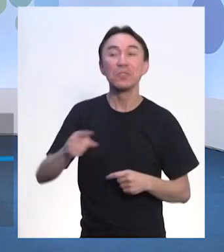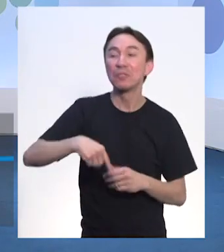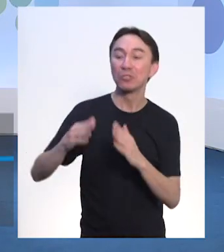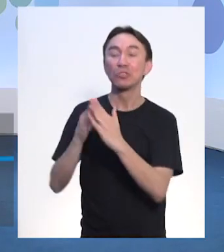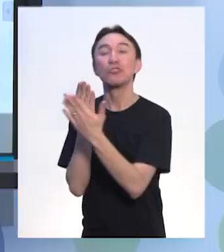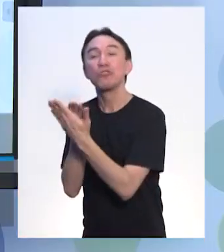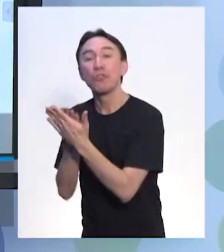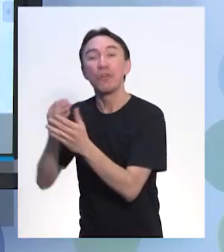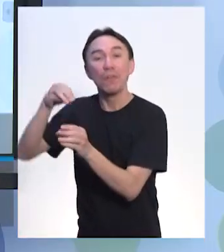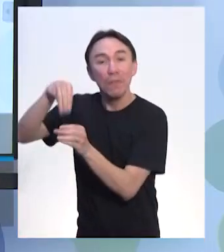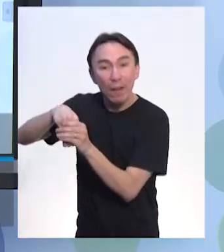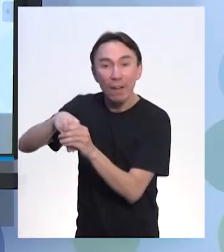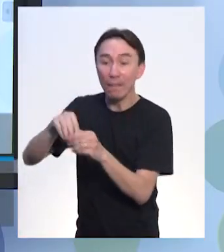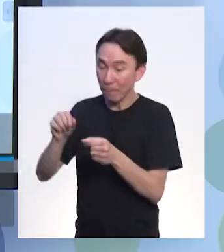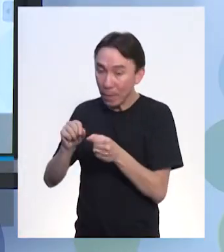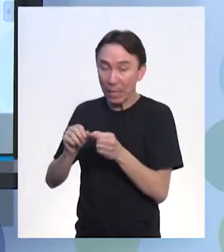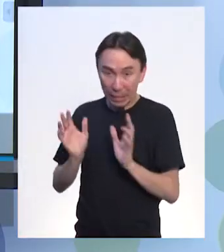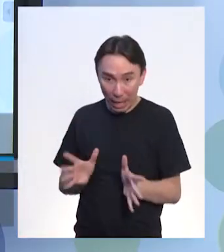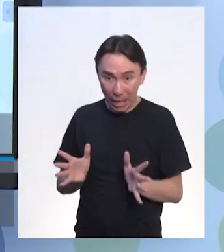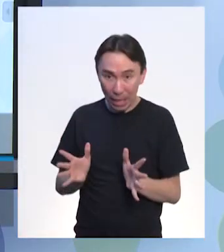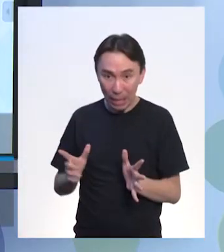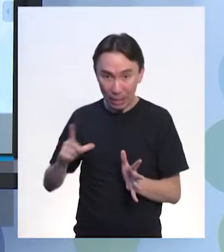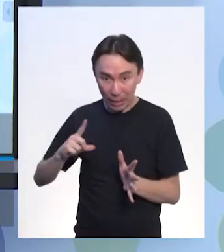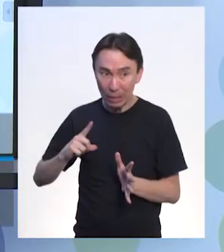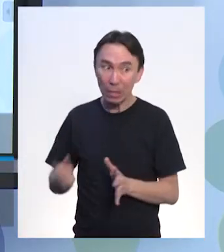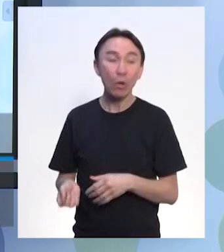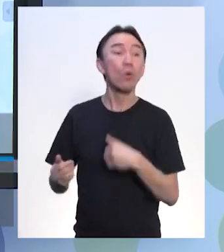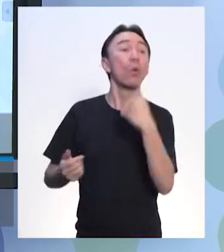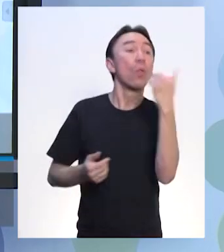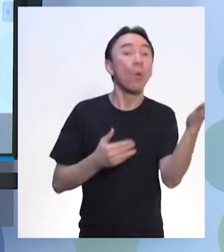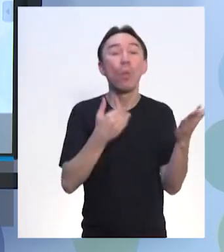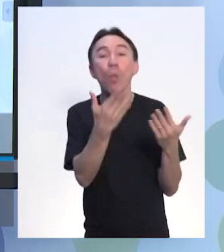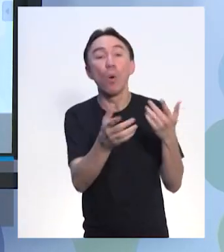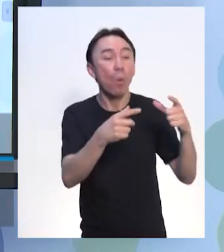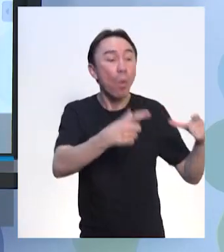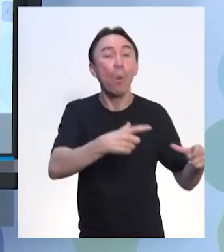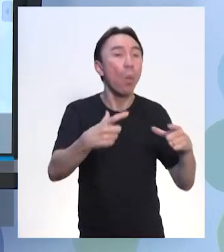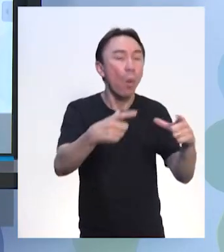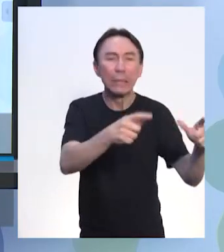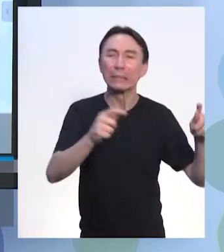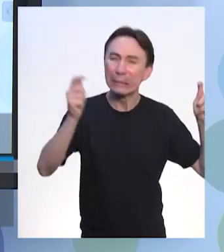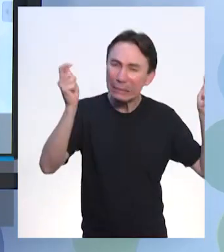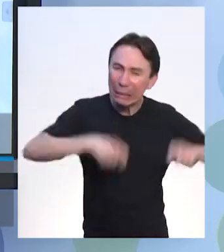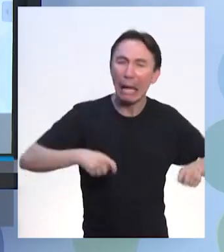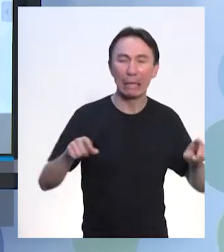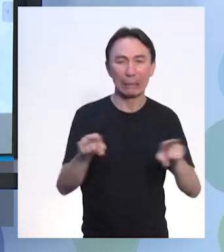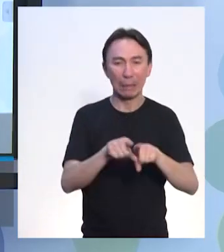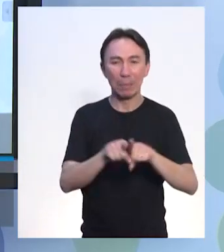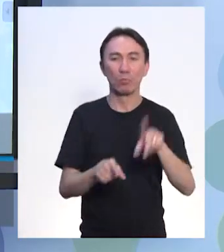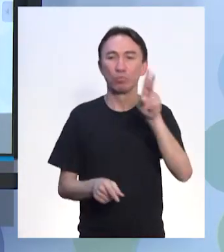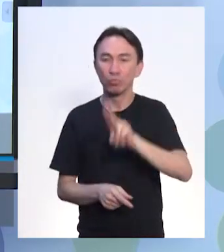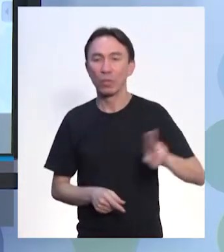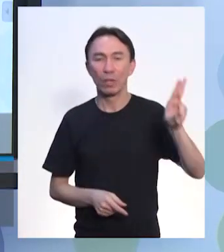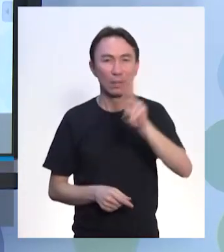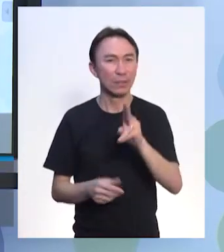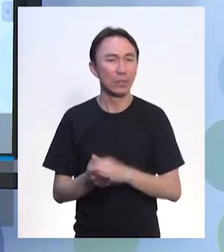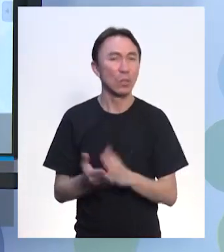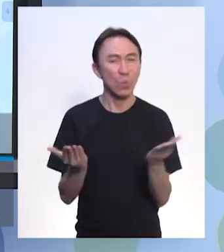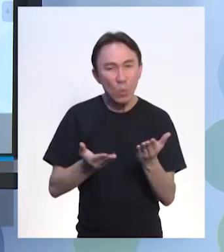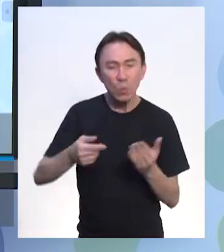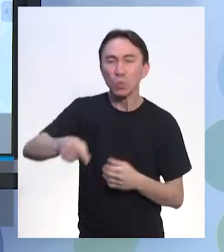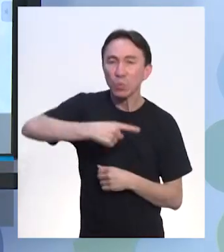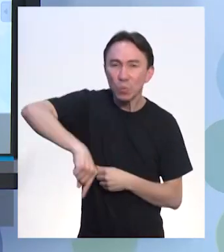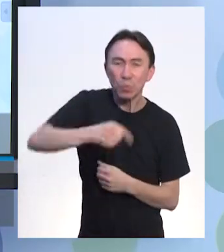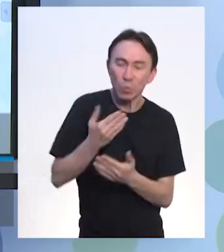outros locais nós podemos executá-las, né? Então, a gente vai estudar meio junto aí, tem uma parte que é específica